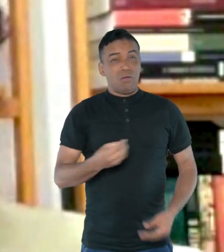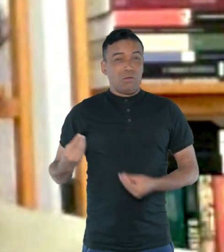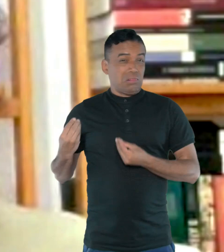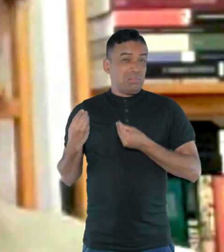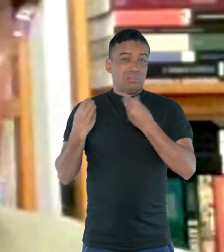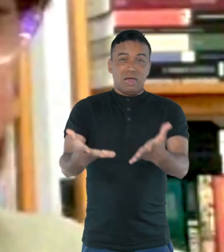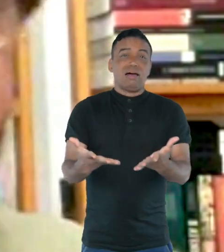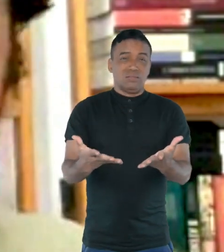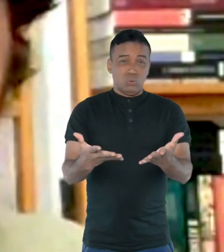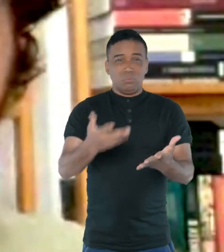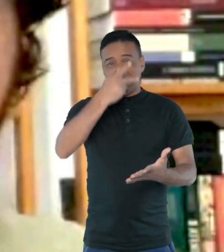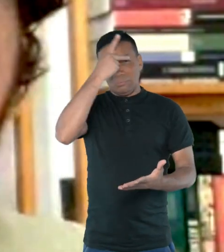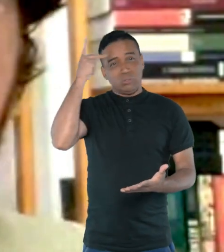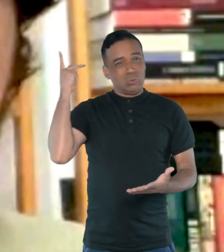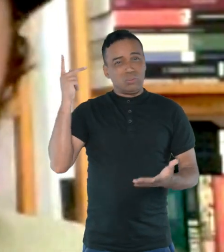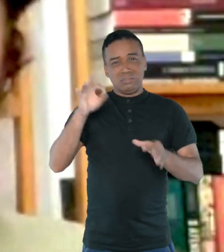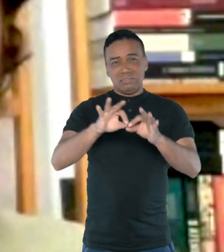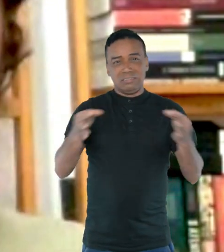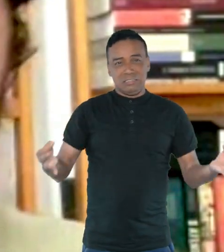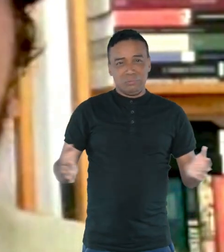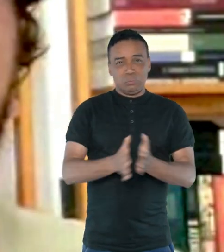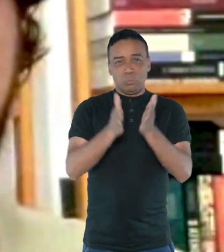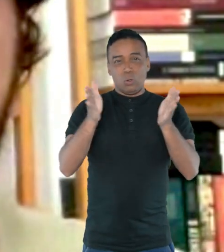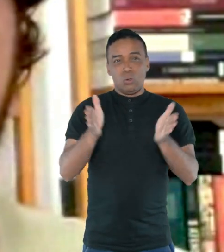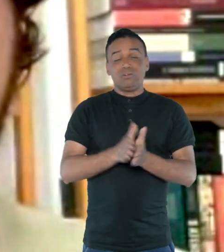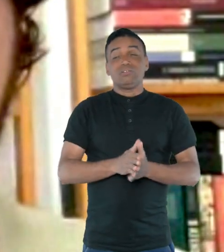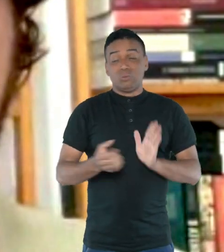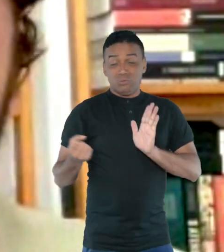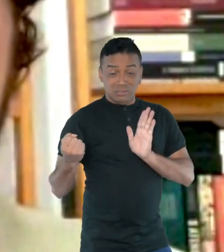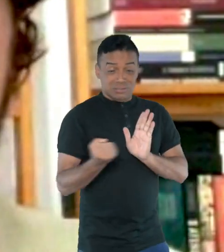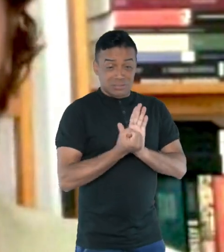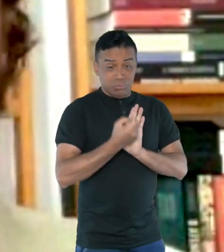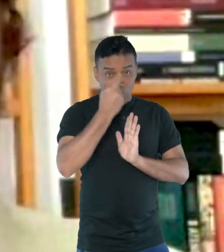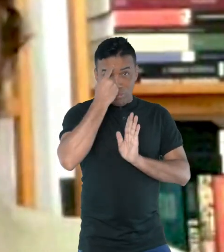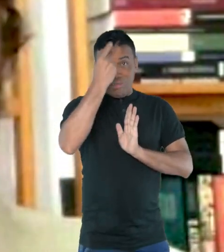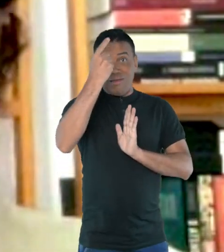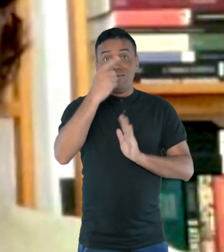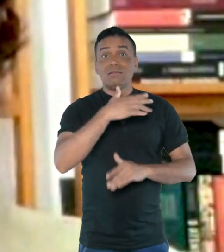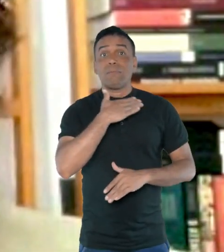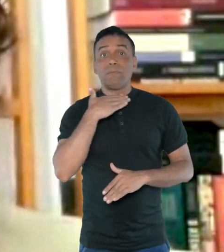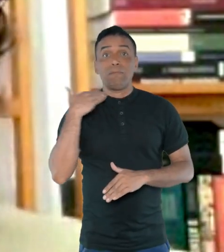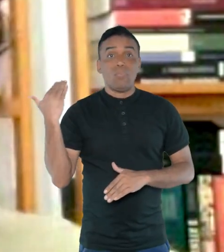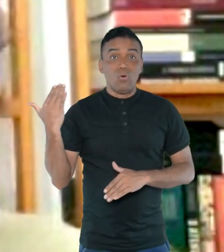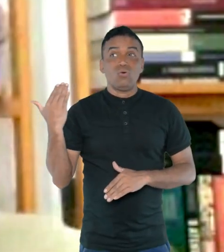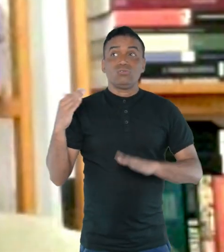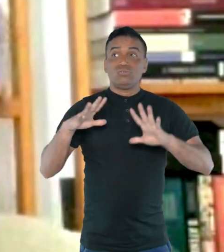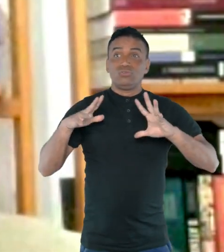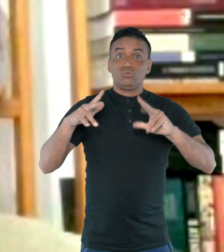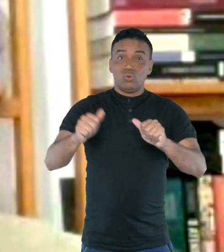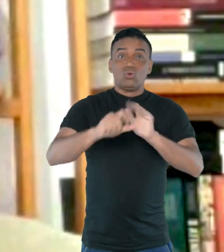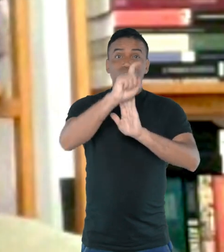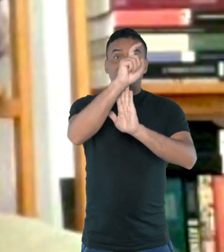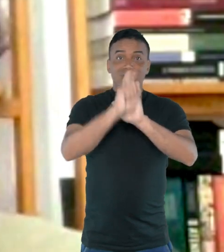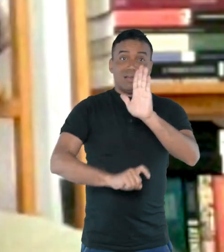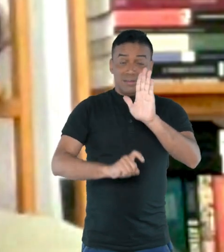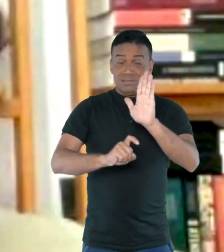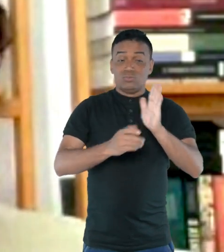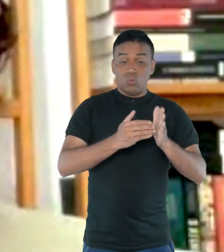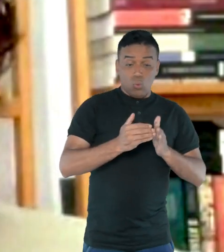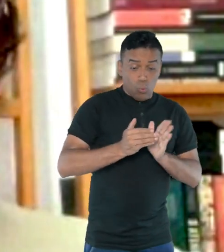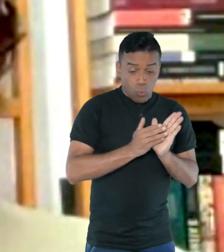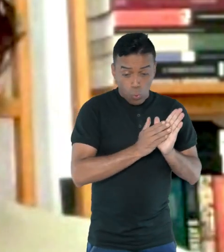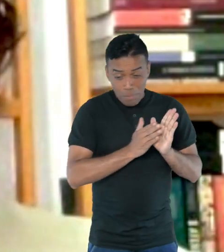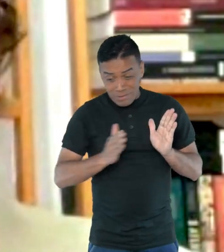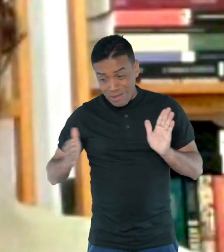de fato, eu trabalho muito com esses símbolos, essa ideia da morte, ela permeia, ela passa por todos os textos, do início até o